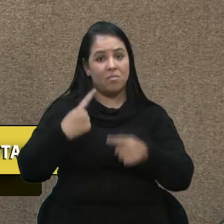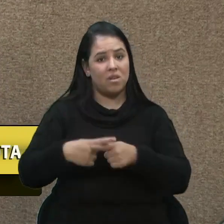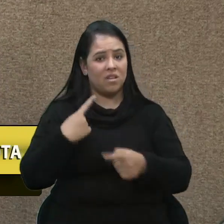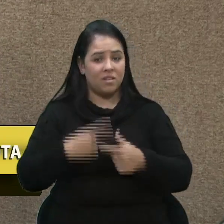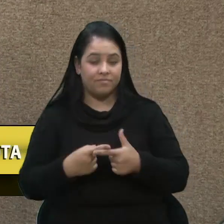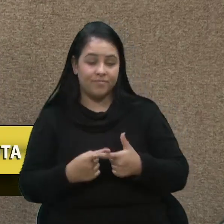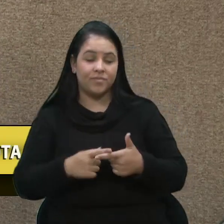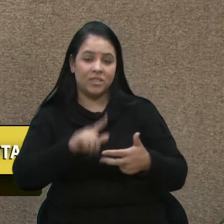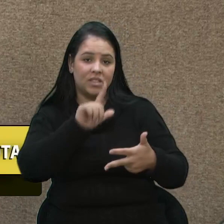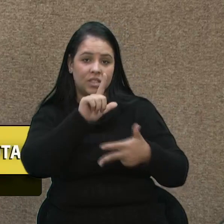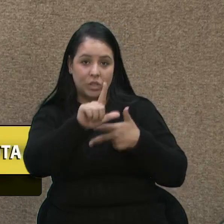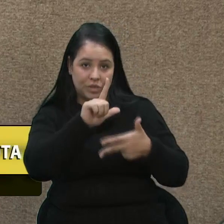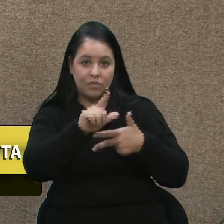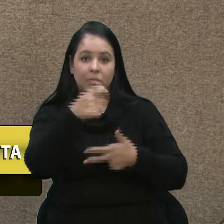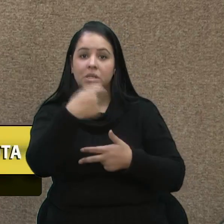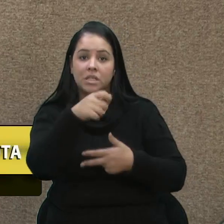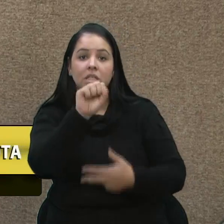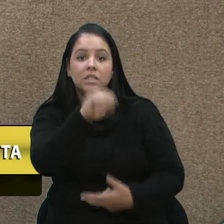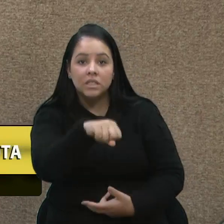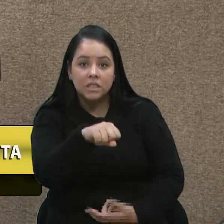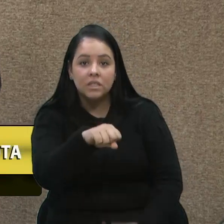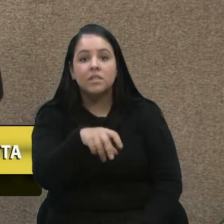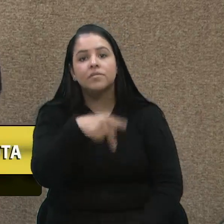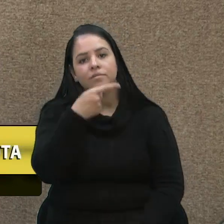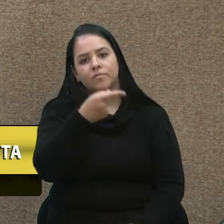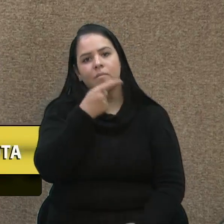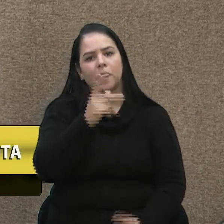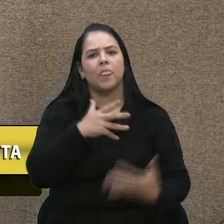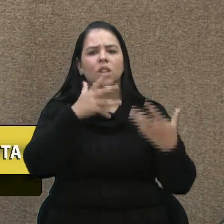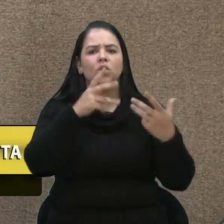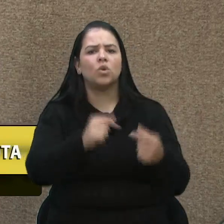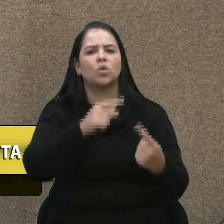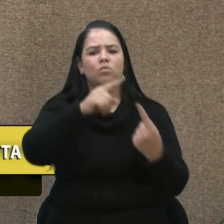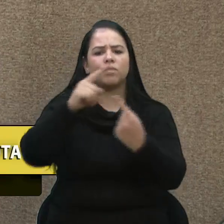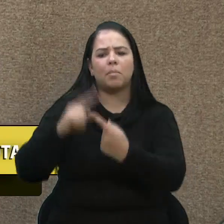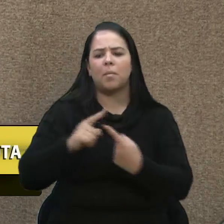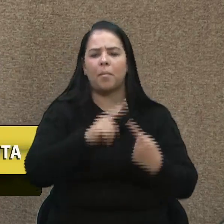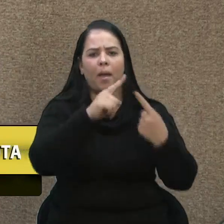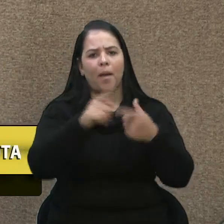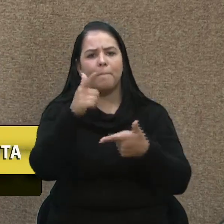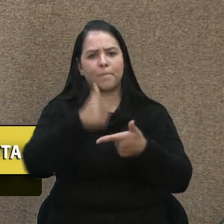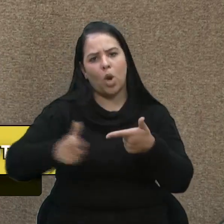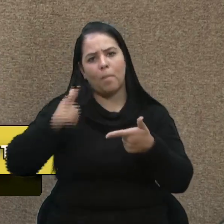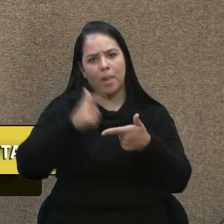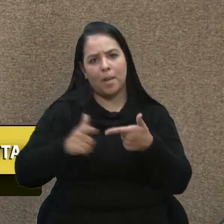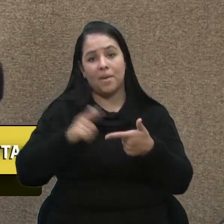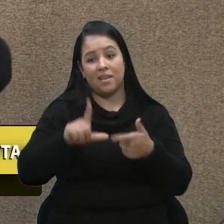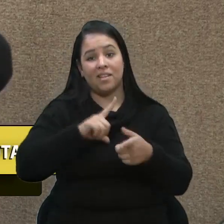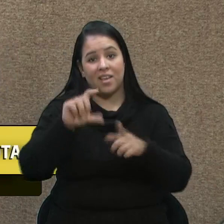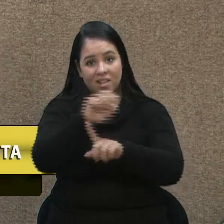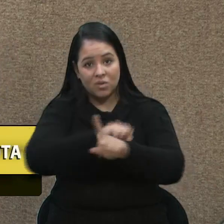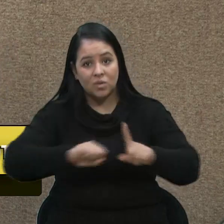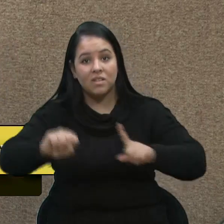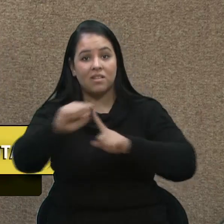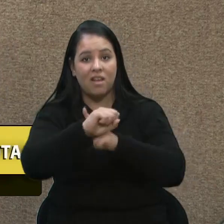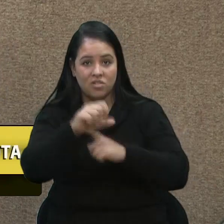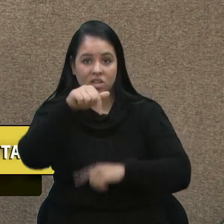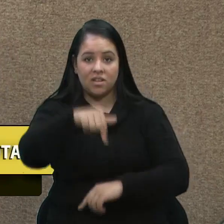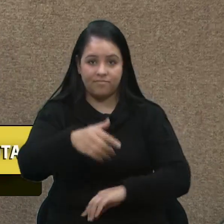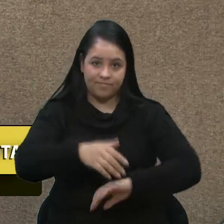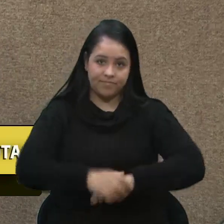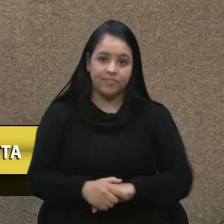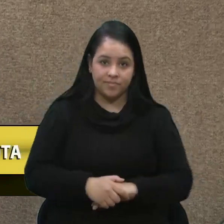legislativo ele deve sim discutir tudo o tipo de problema que a nossa sociedade possui